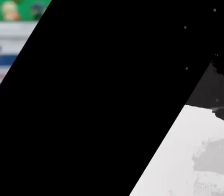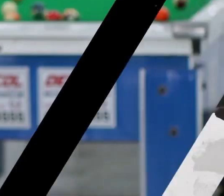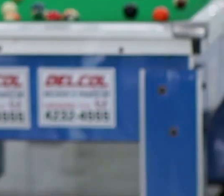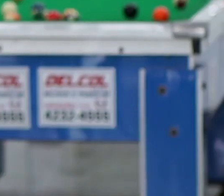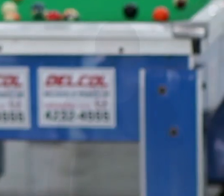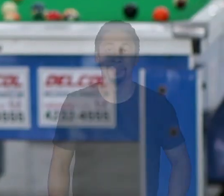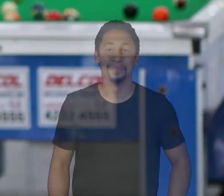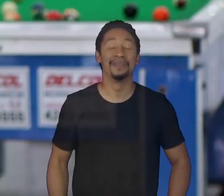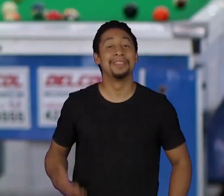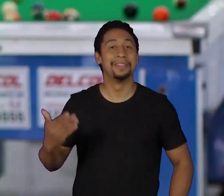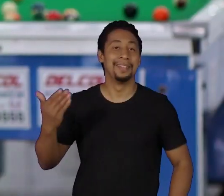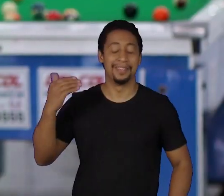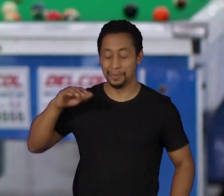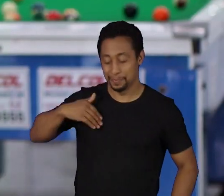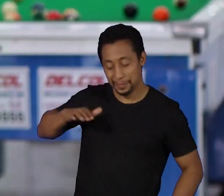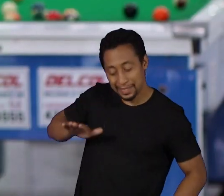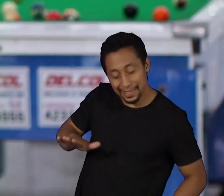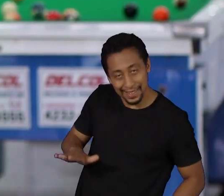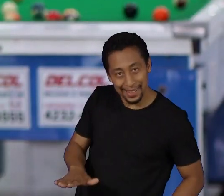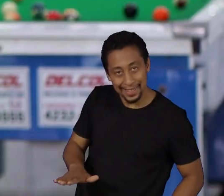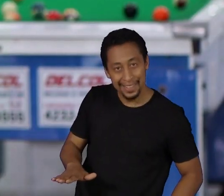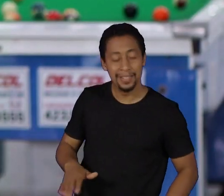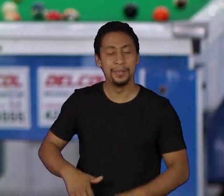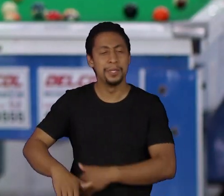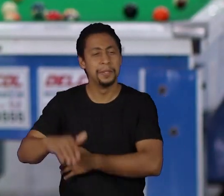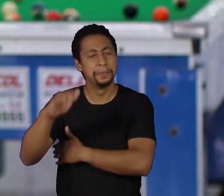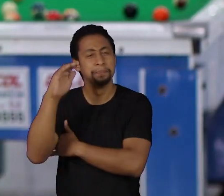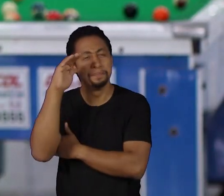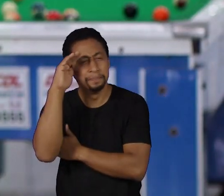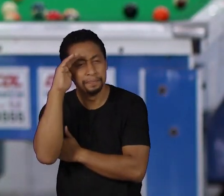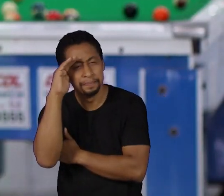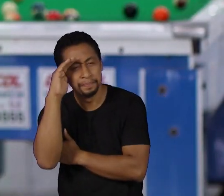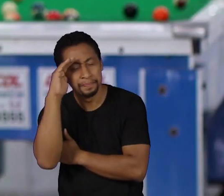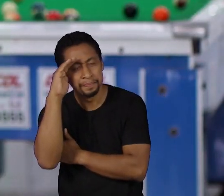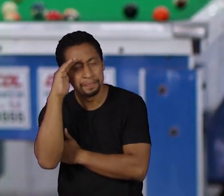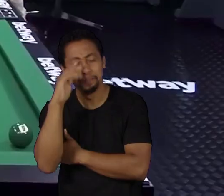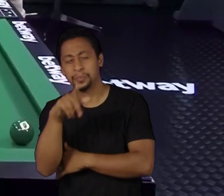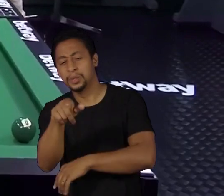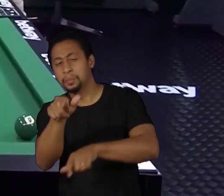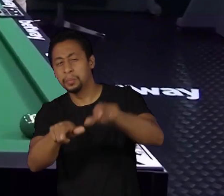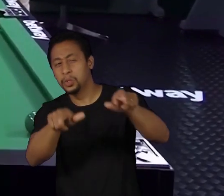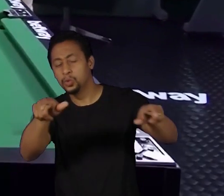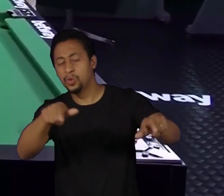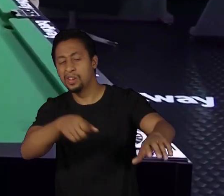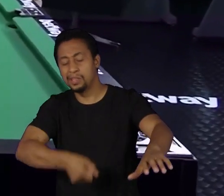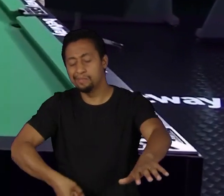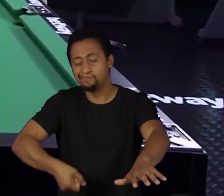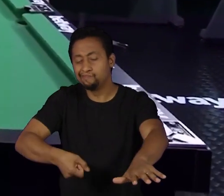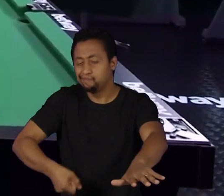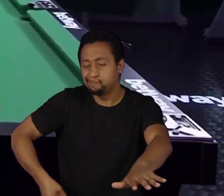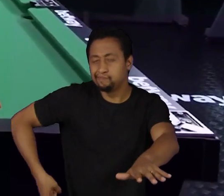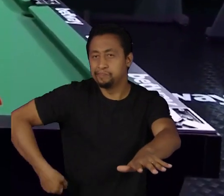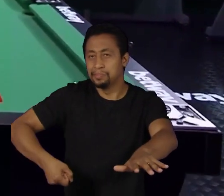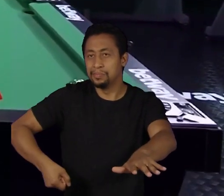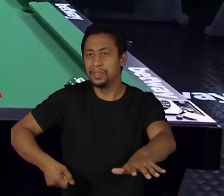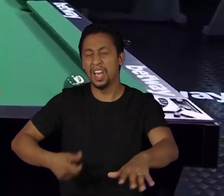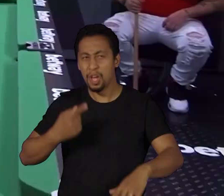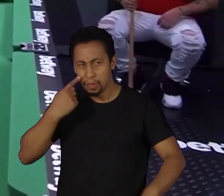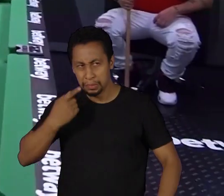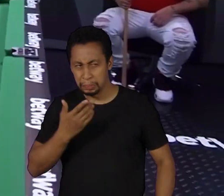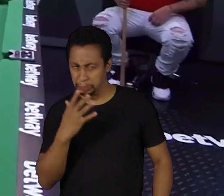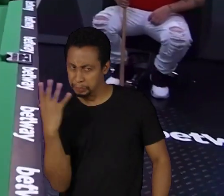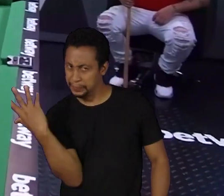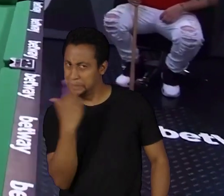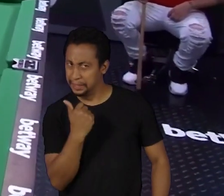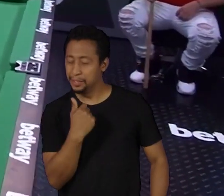Eu era moleque e eu já ficava observando os jogadores de sinuca jogando. Eu achava muito aquele bonito e eu comecei a treinar.